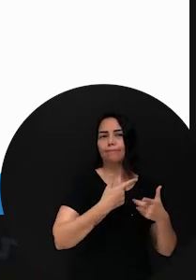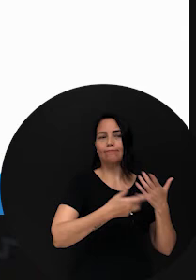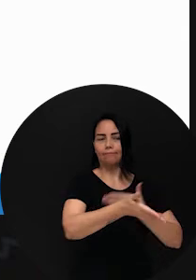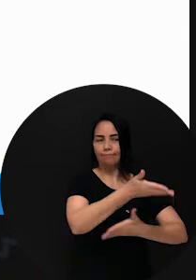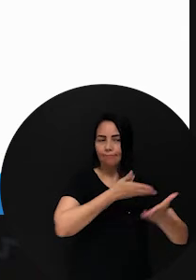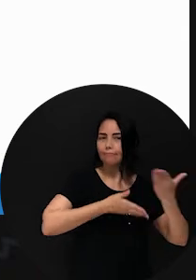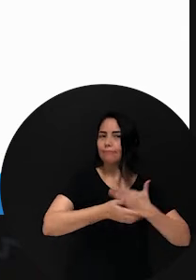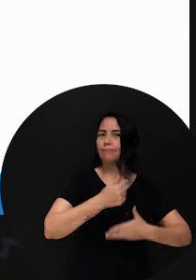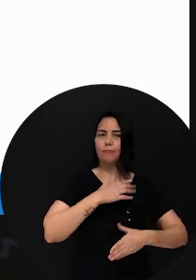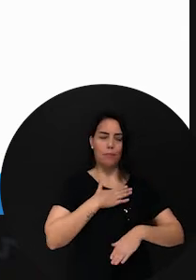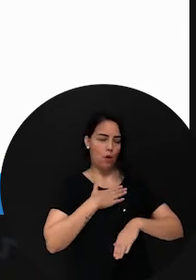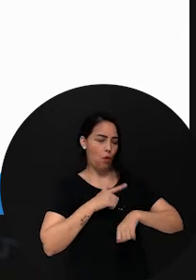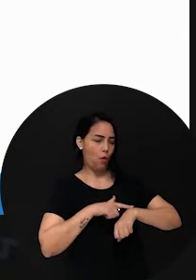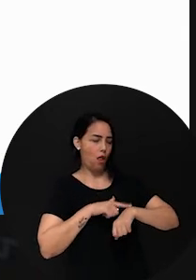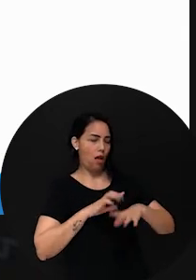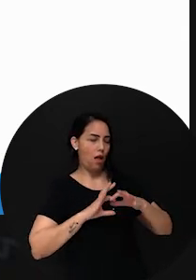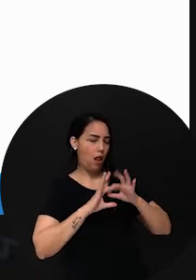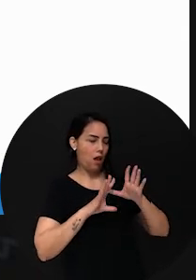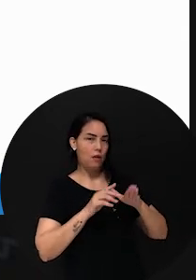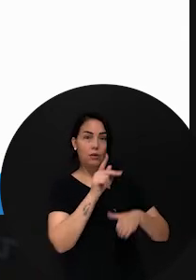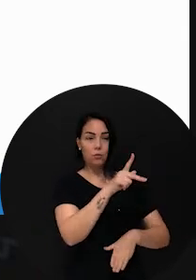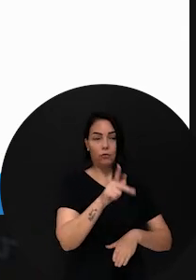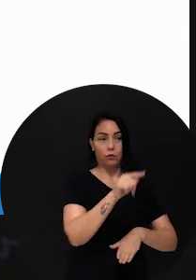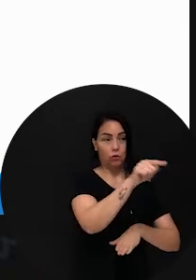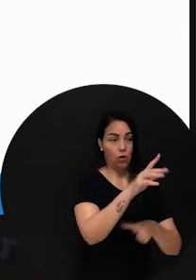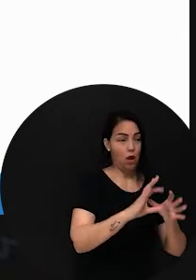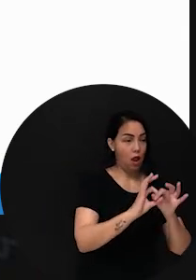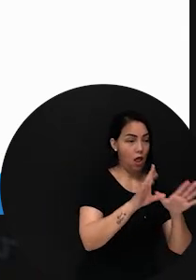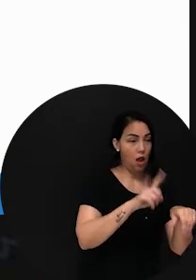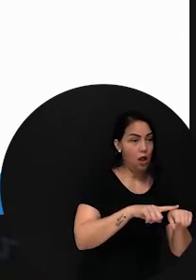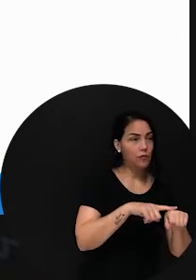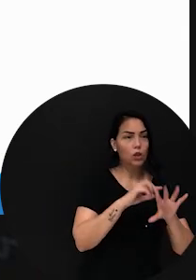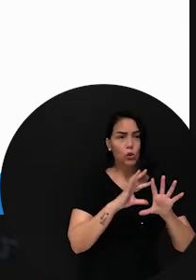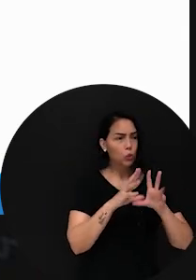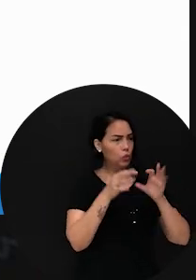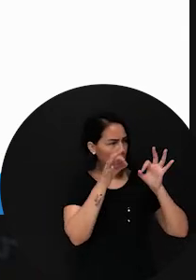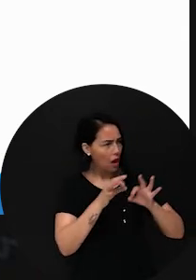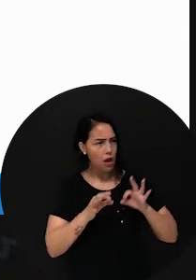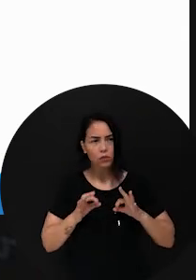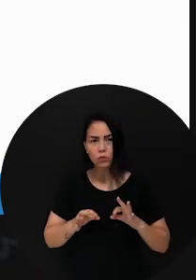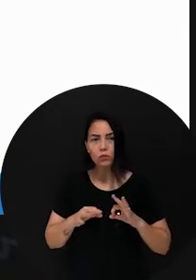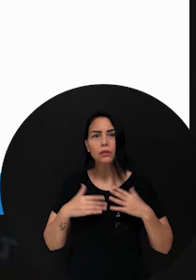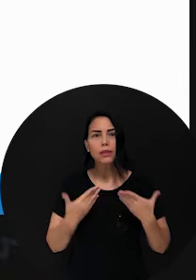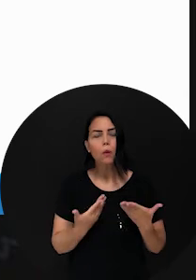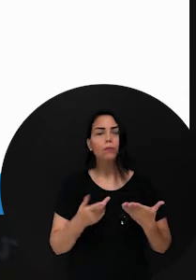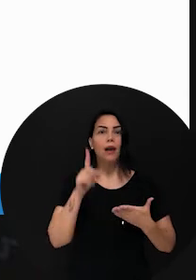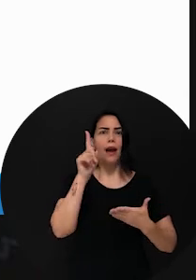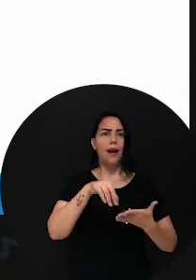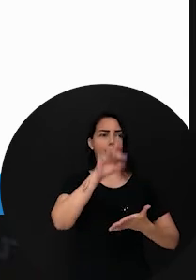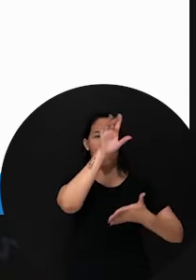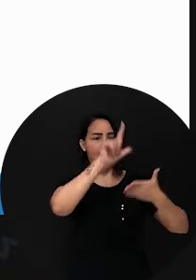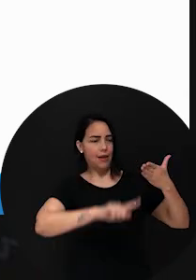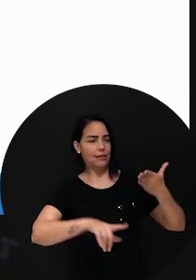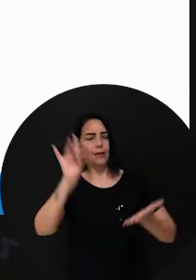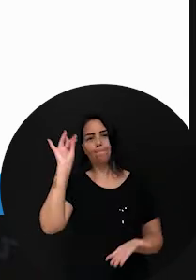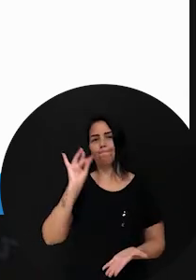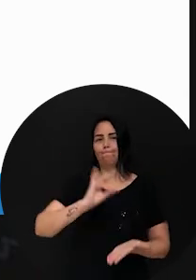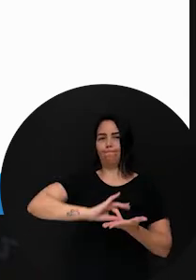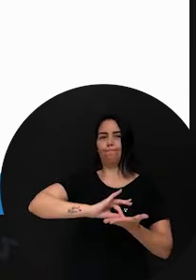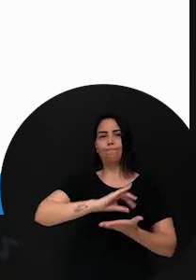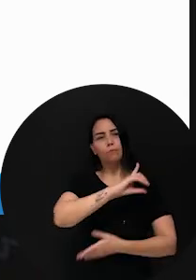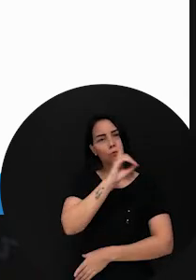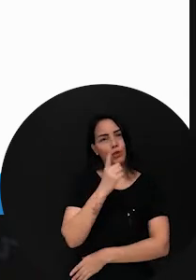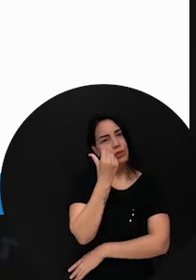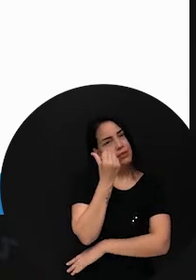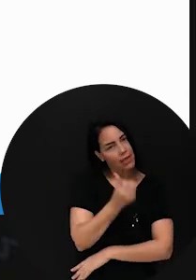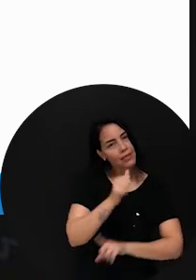professor, né? Se tudo der certo, encaixaram todas as partes, então eu posso ser selecionado